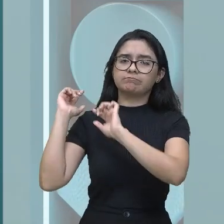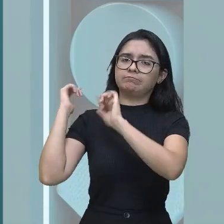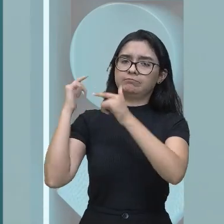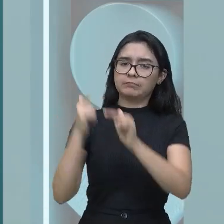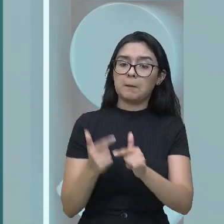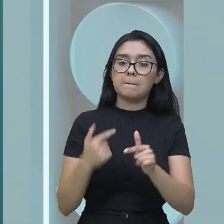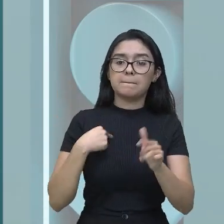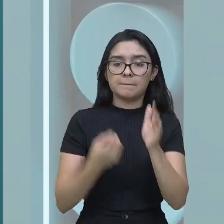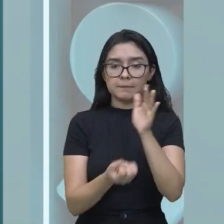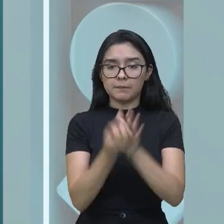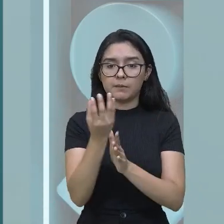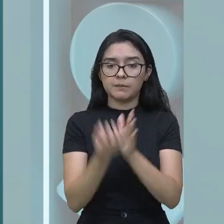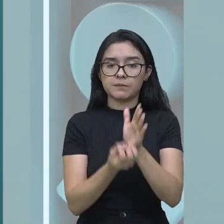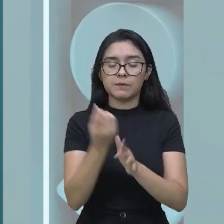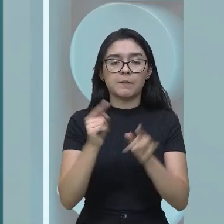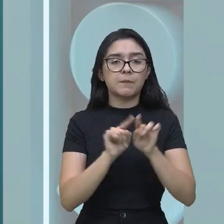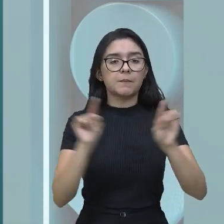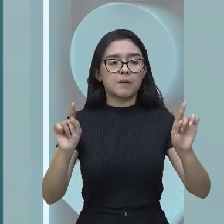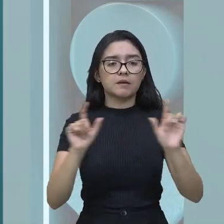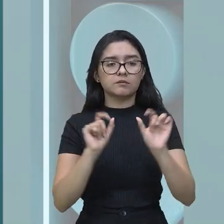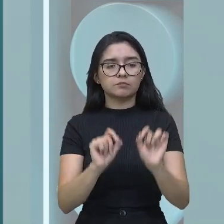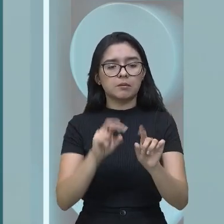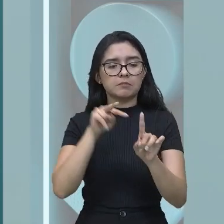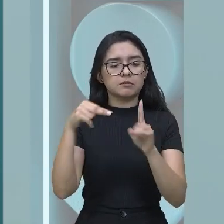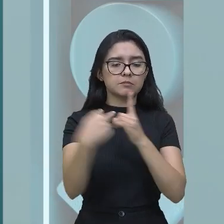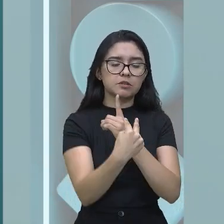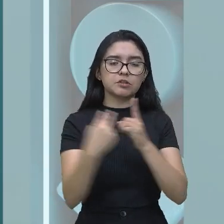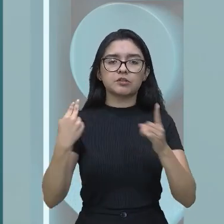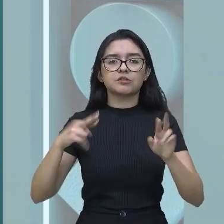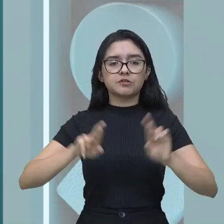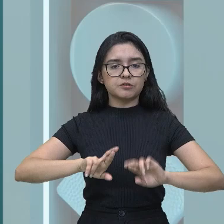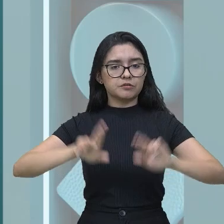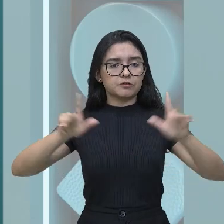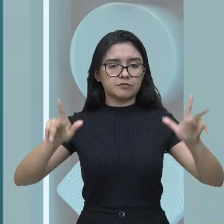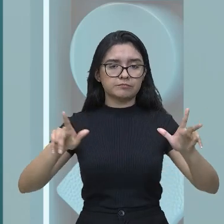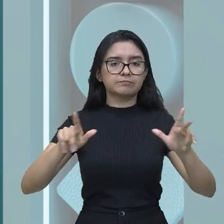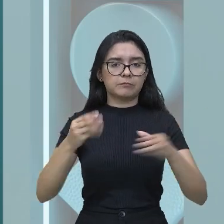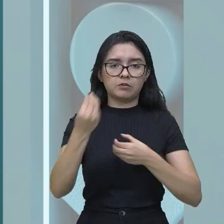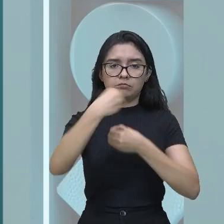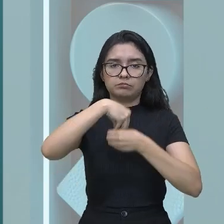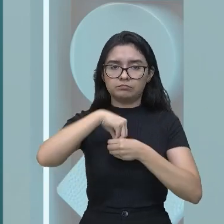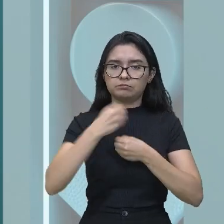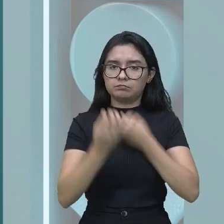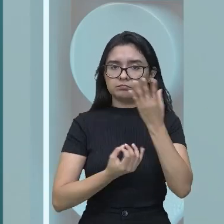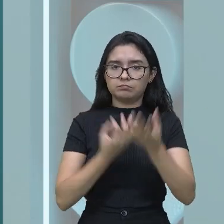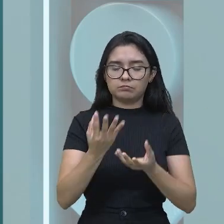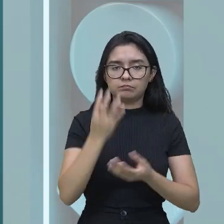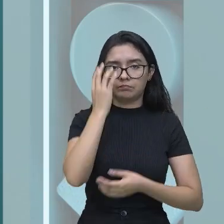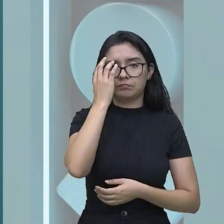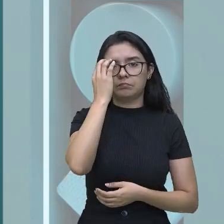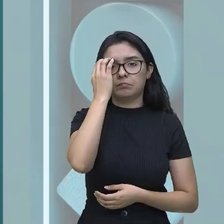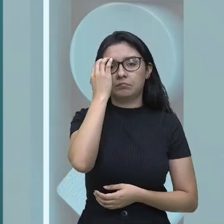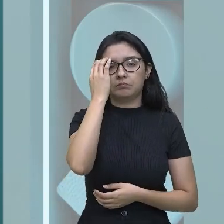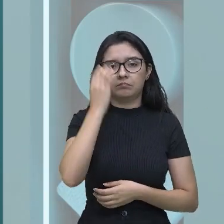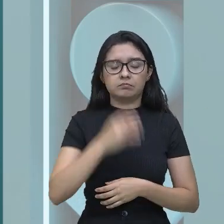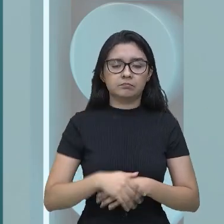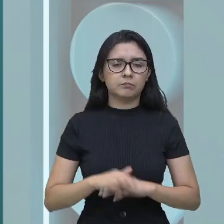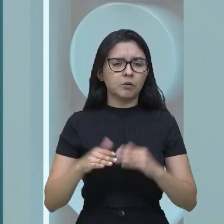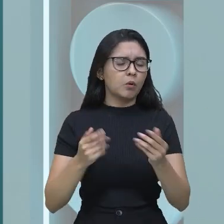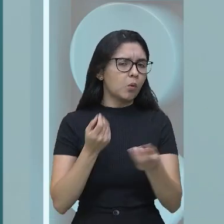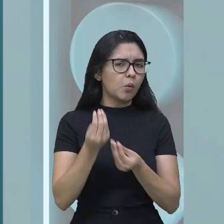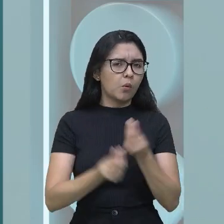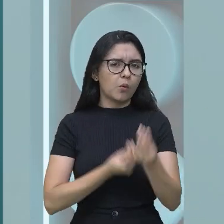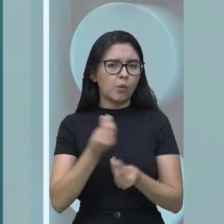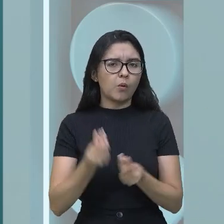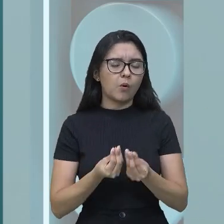Produções mas com o olhar sempre ali diferenciado de como os parnasianos fizeram então exatamente como escreveu como